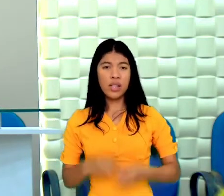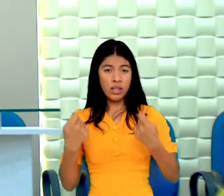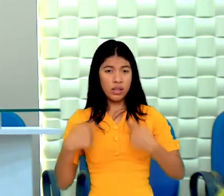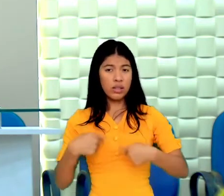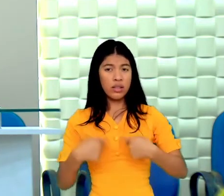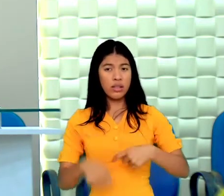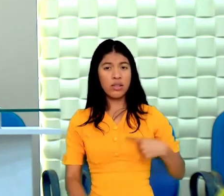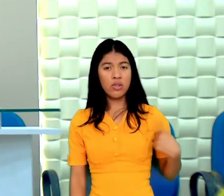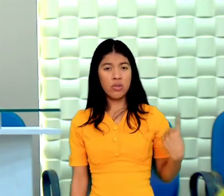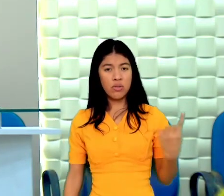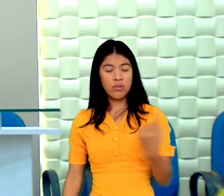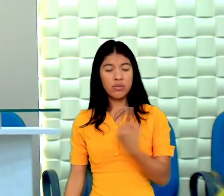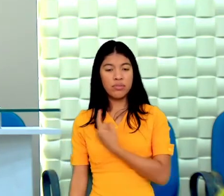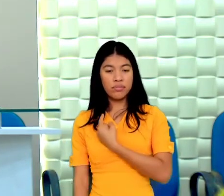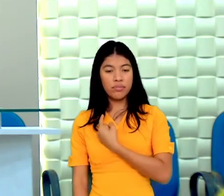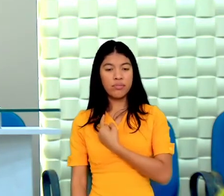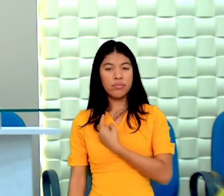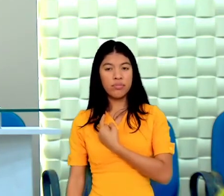necessidade era nossa.